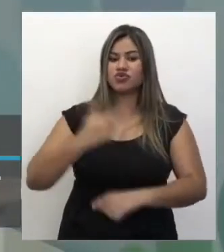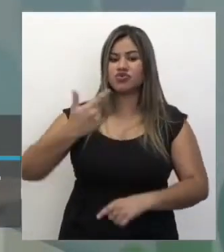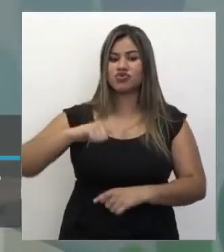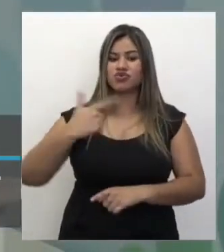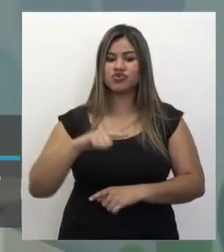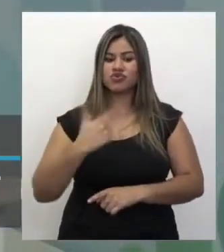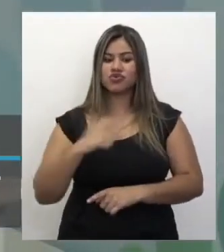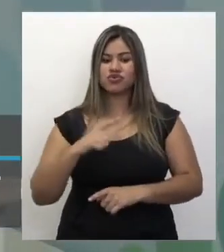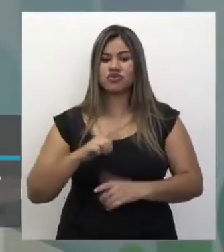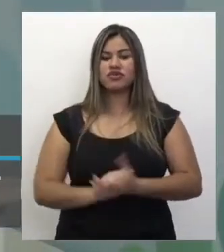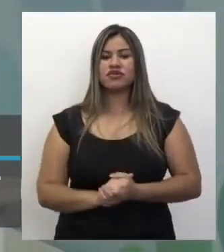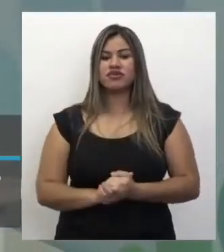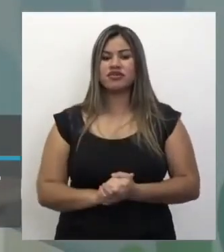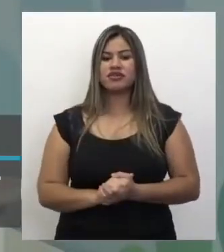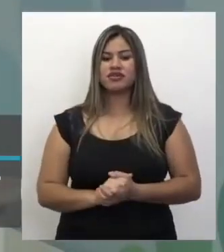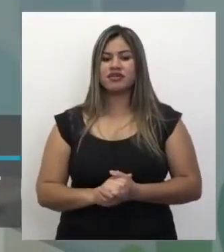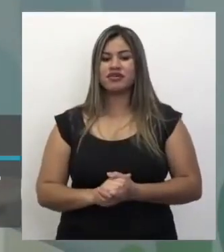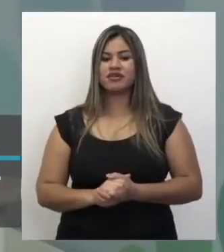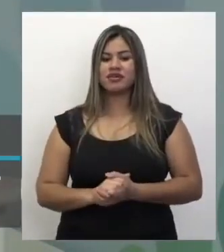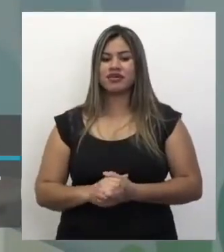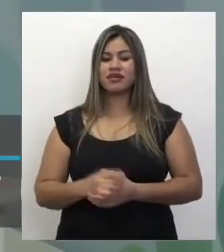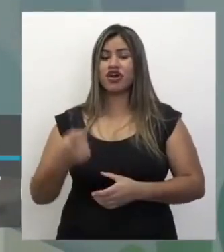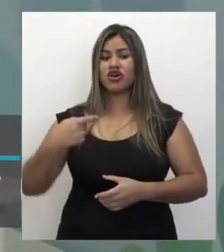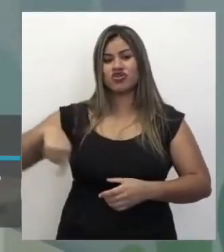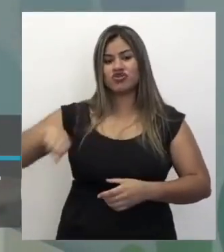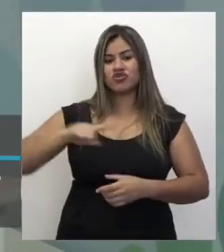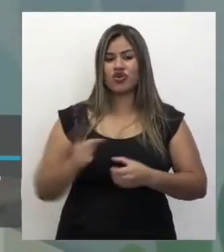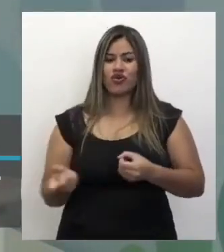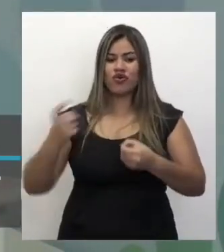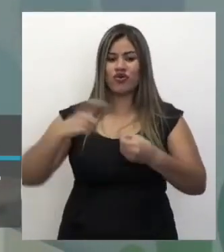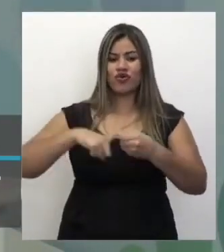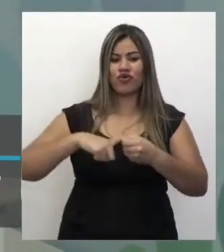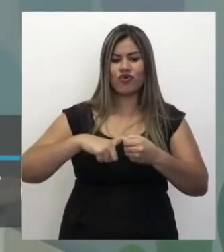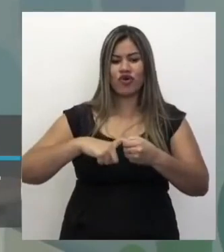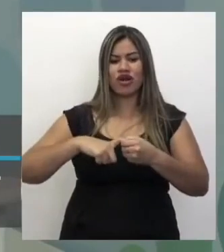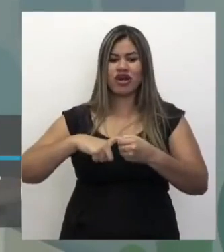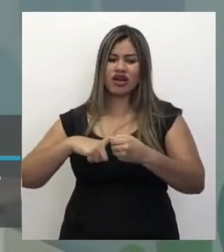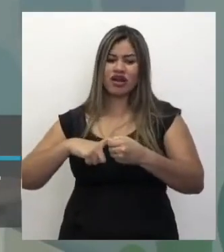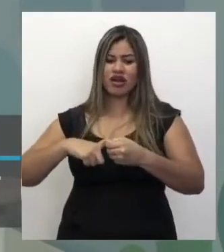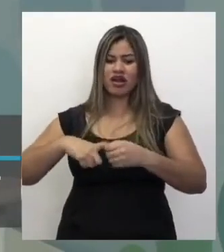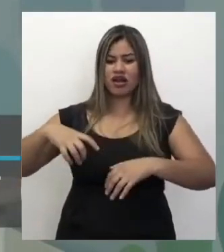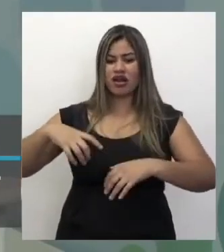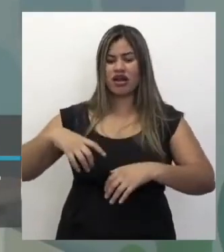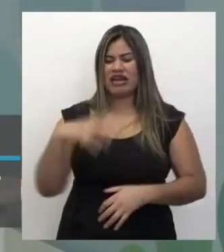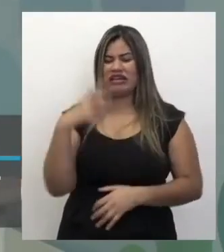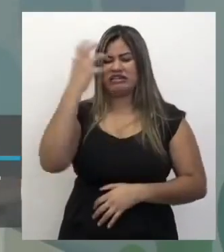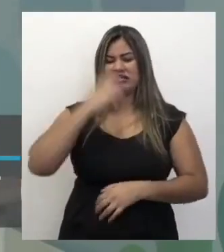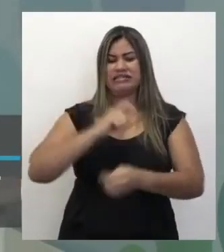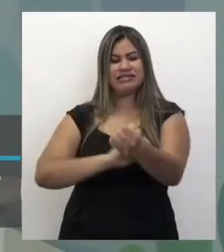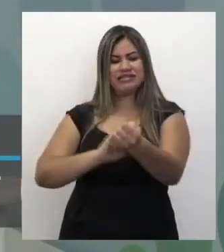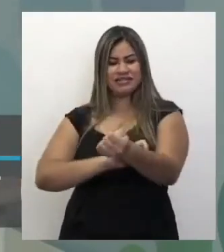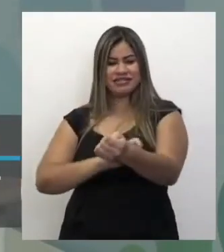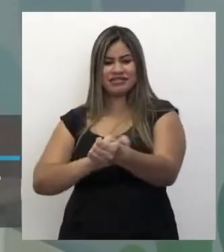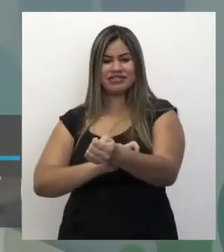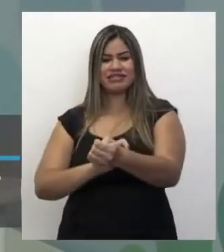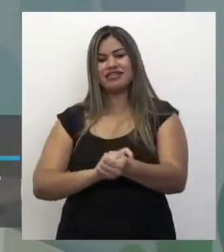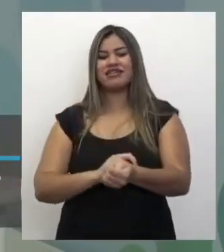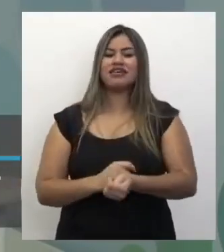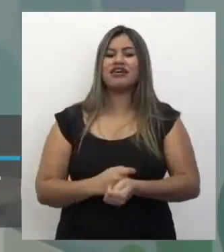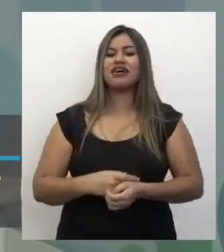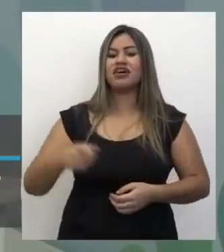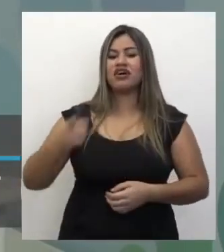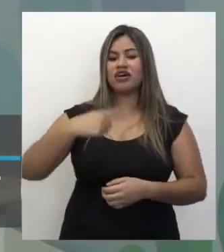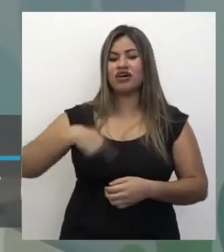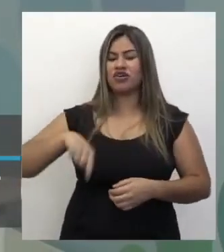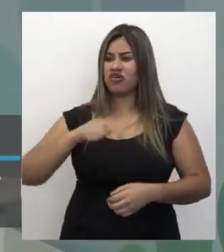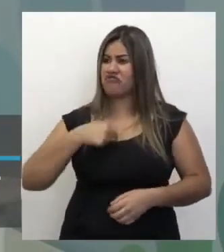ninguém. Tchum, tchum, tchum, tchum, tchum. Nós voltemos com uma baita de uma reiva. Da outra vez, nós